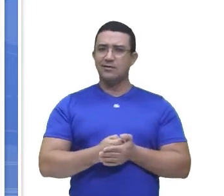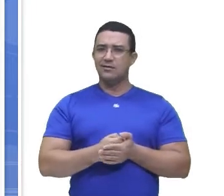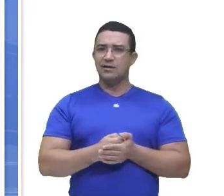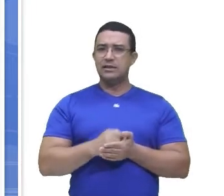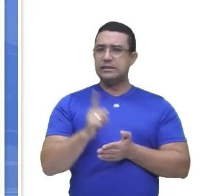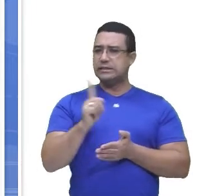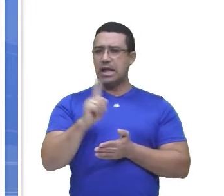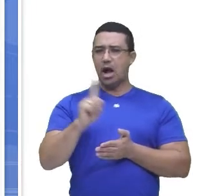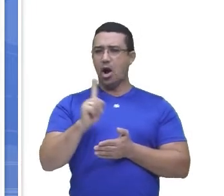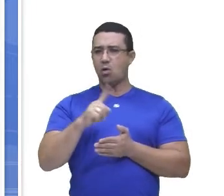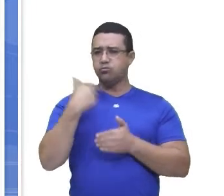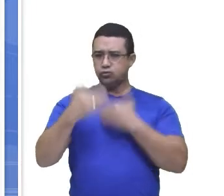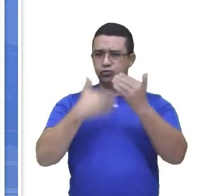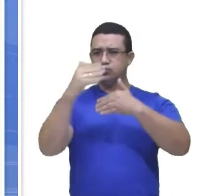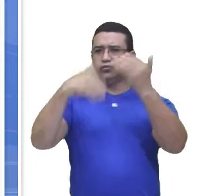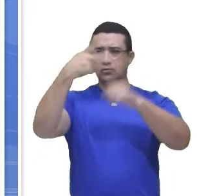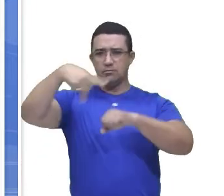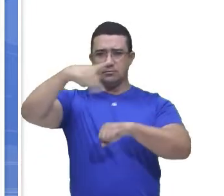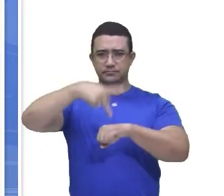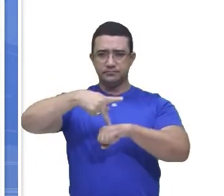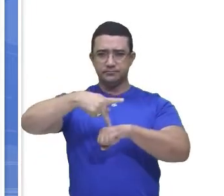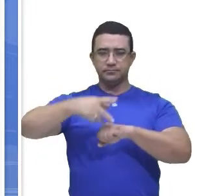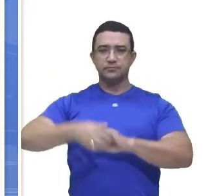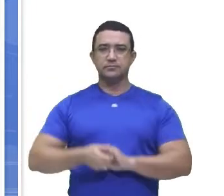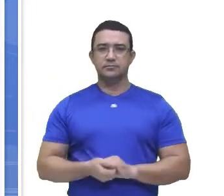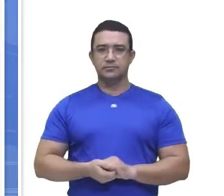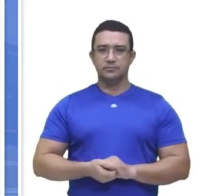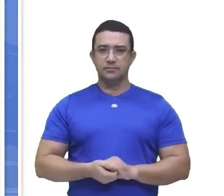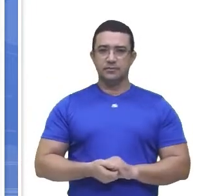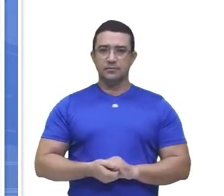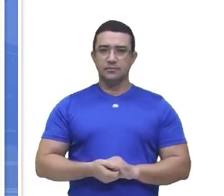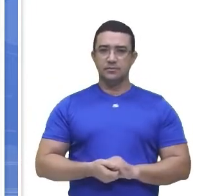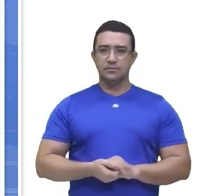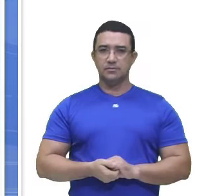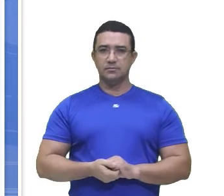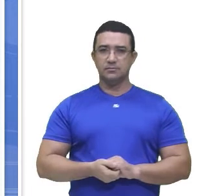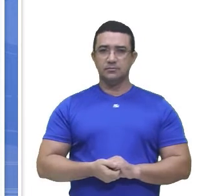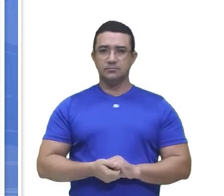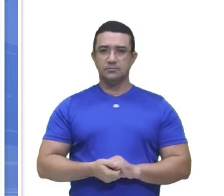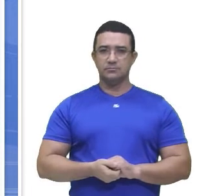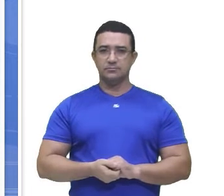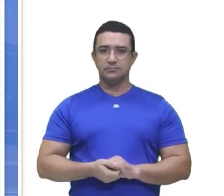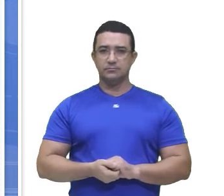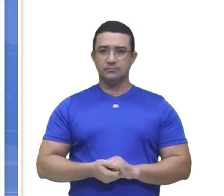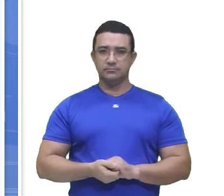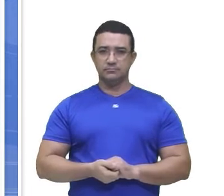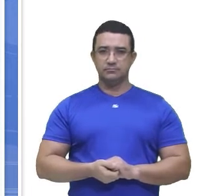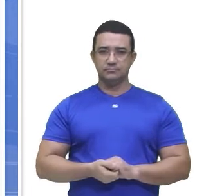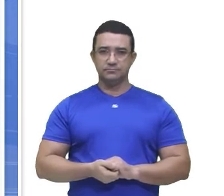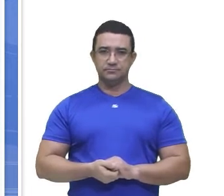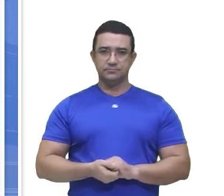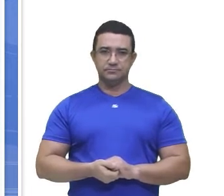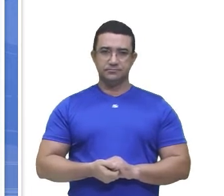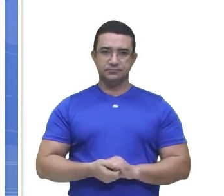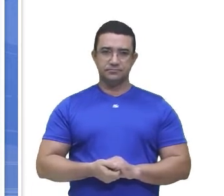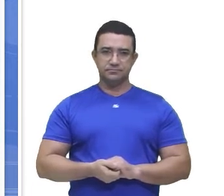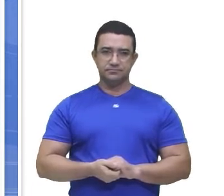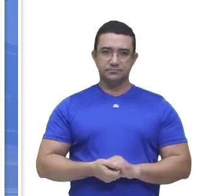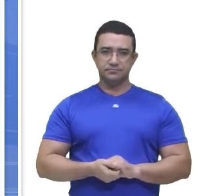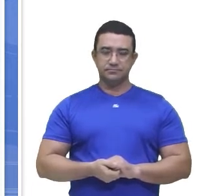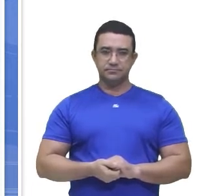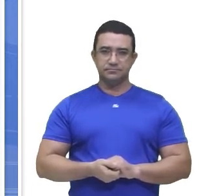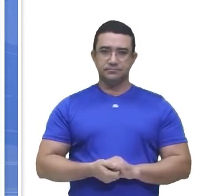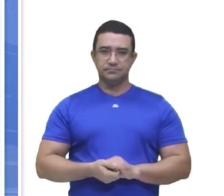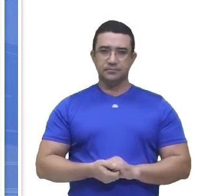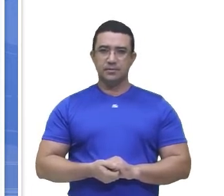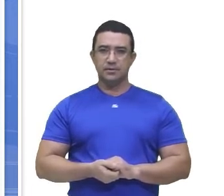Régimen, foi isso que eu falei. Olha, a tônica, na língua portuguesa, regime, fica aqui, não é isso?